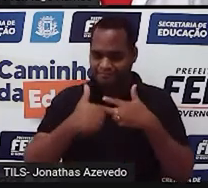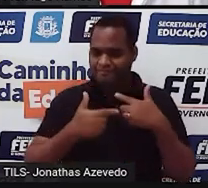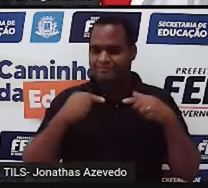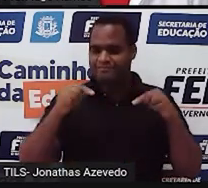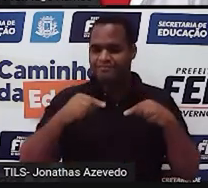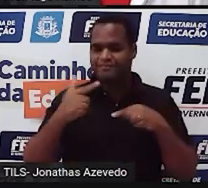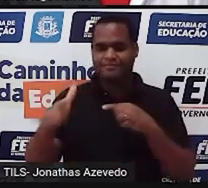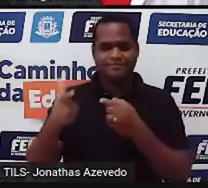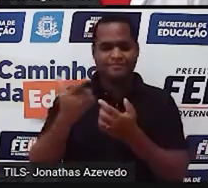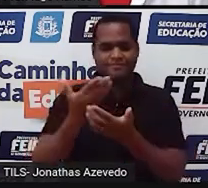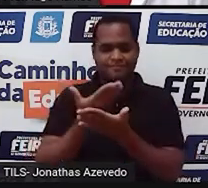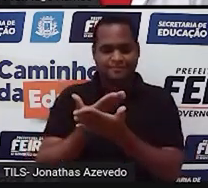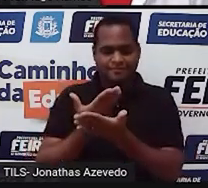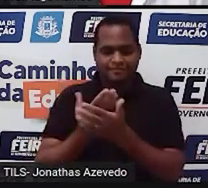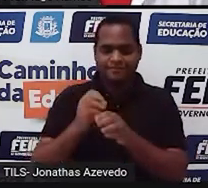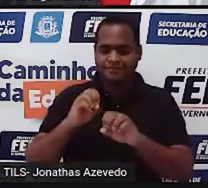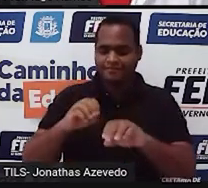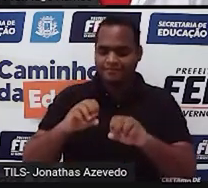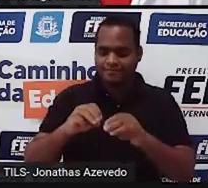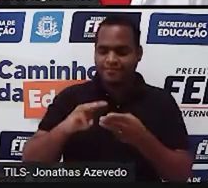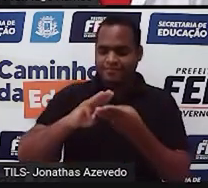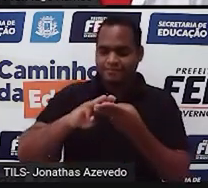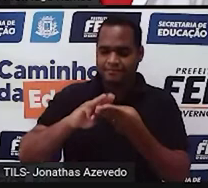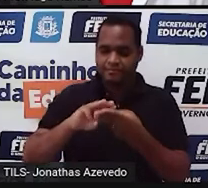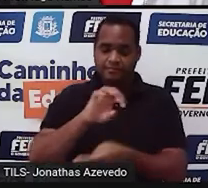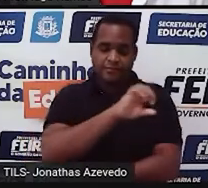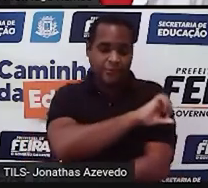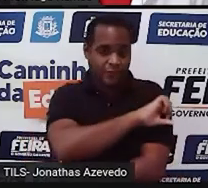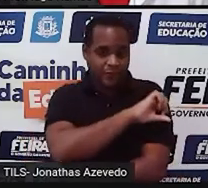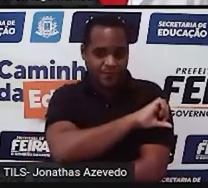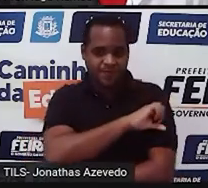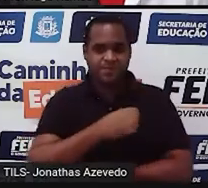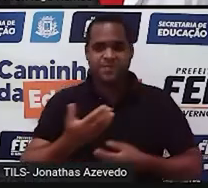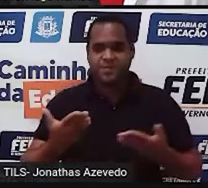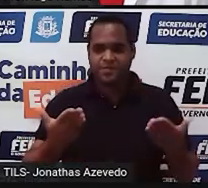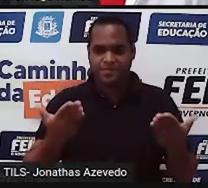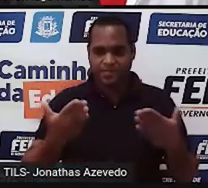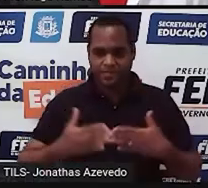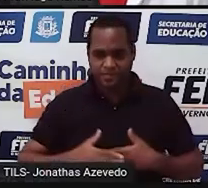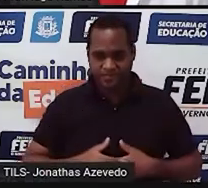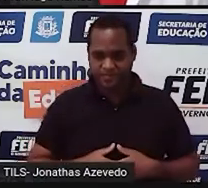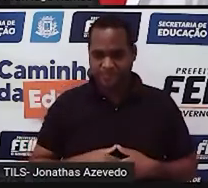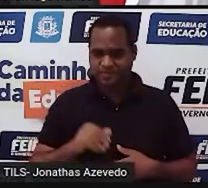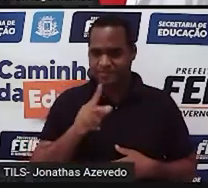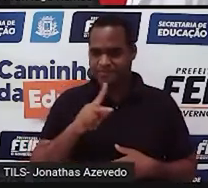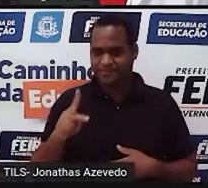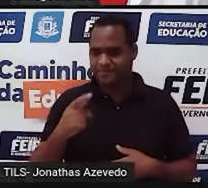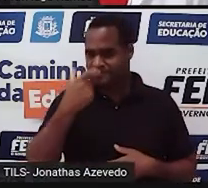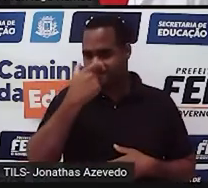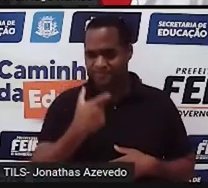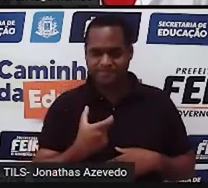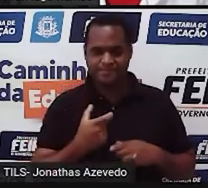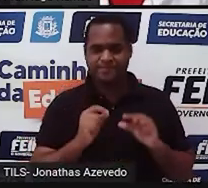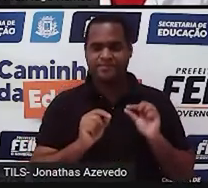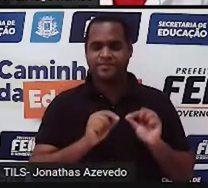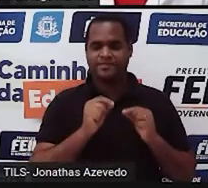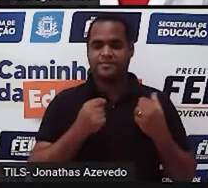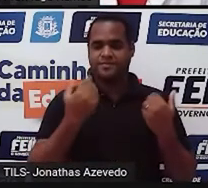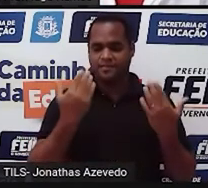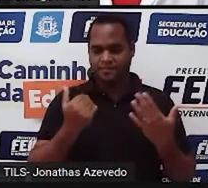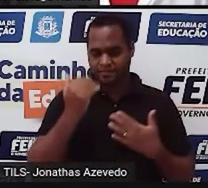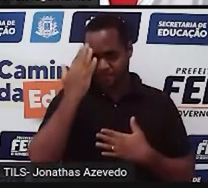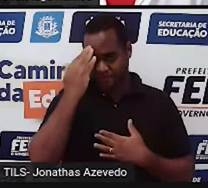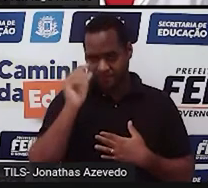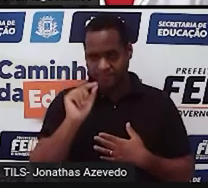matemática para você que é estudante do nono ano valeu e esse professor que está aqui falando com você